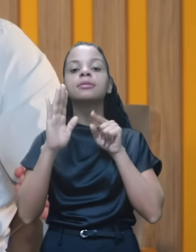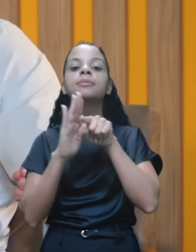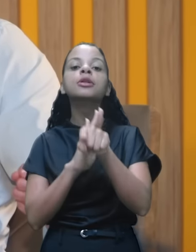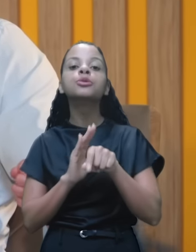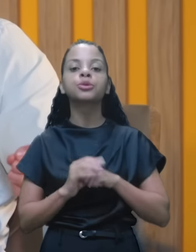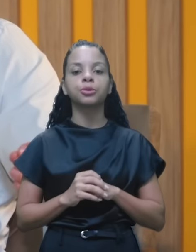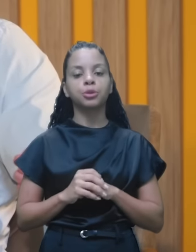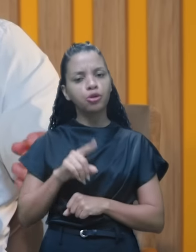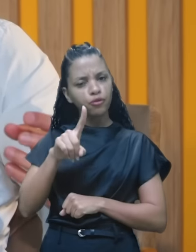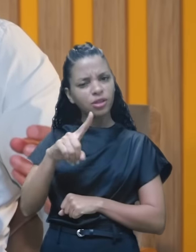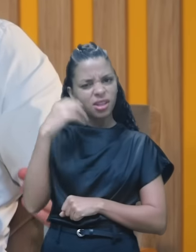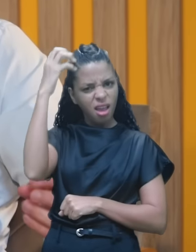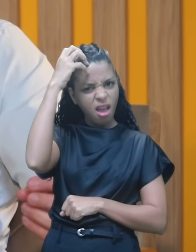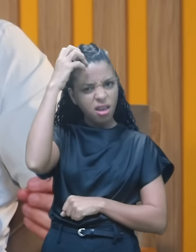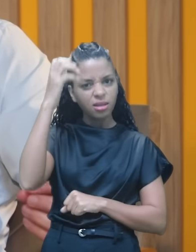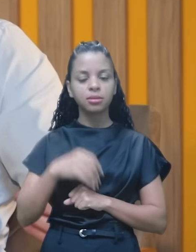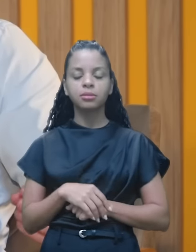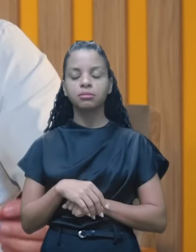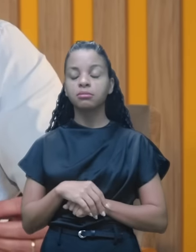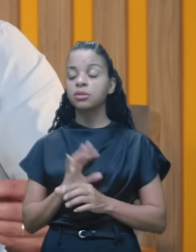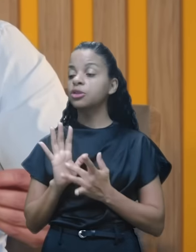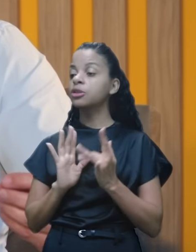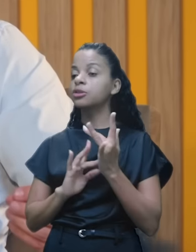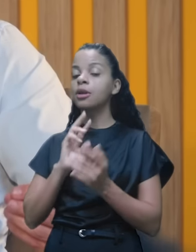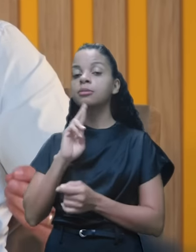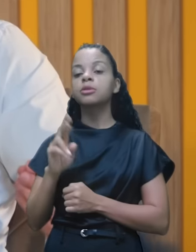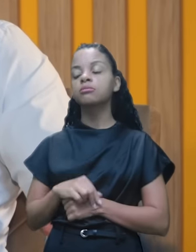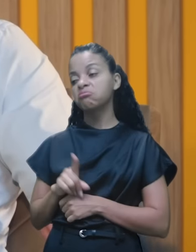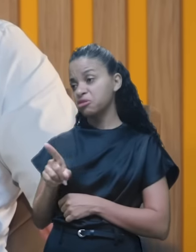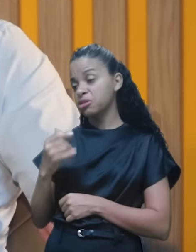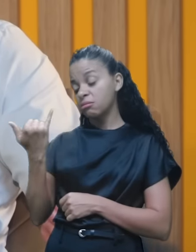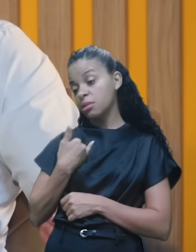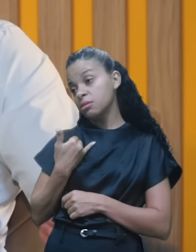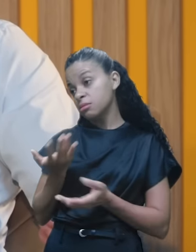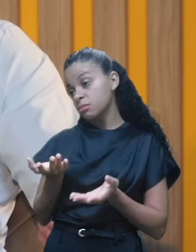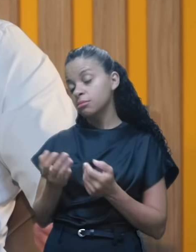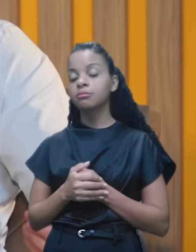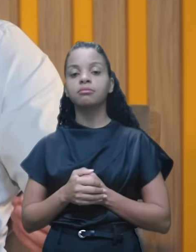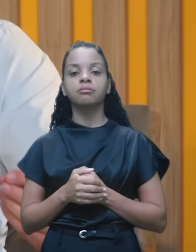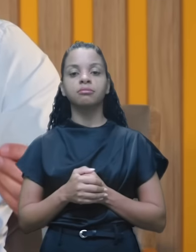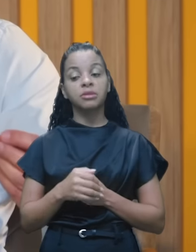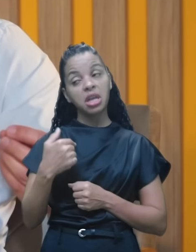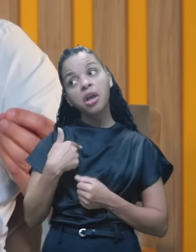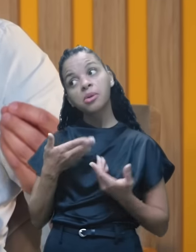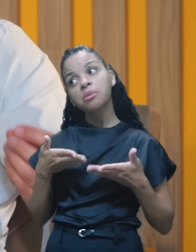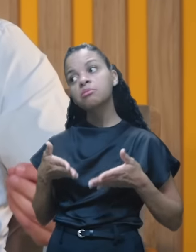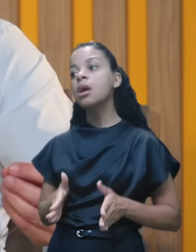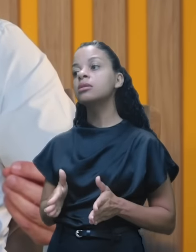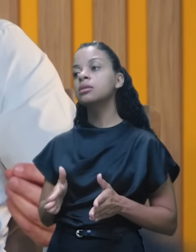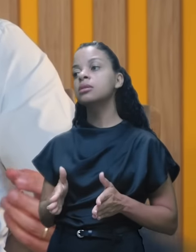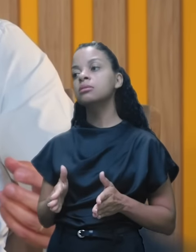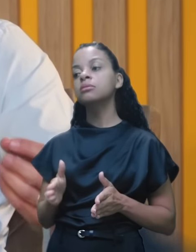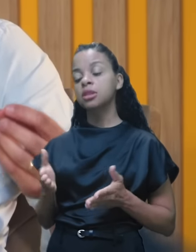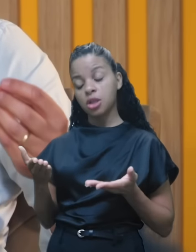rei? Jesus respondeu, o Senhor está dizendo que sou rei. Eu, para isso